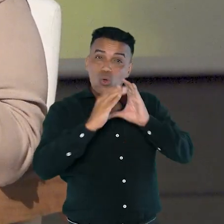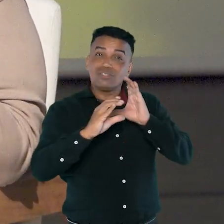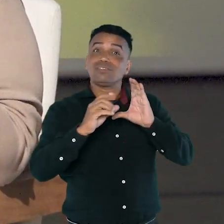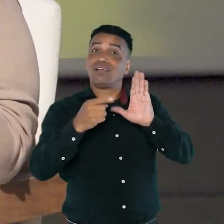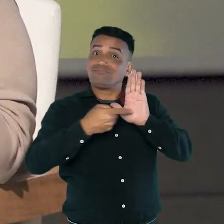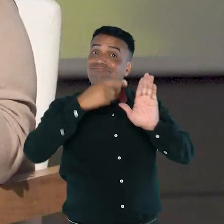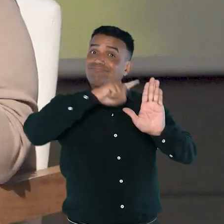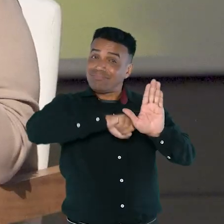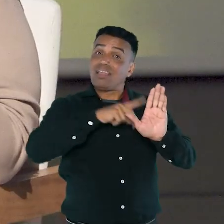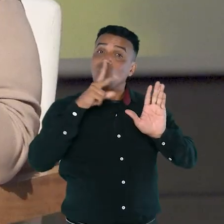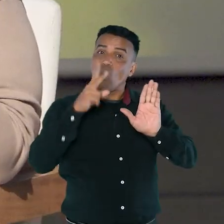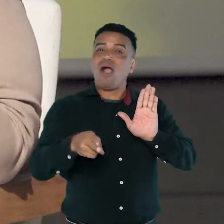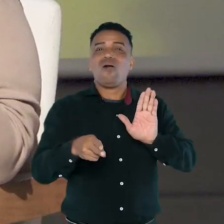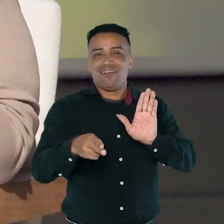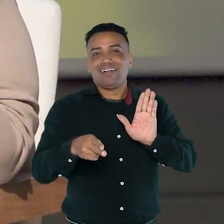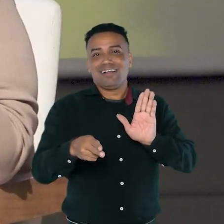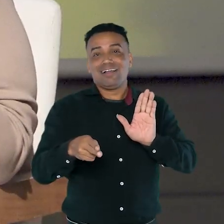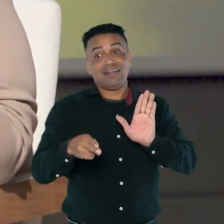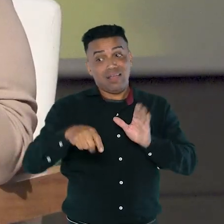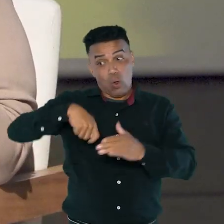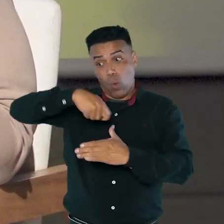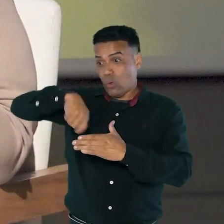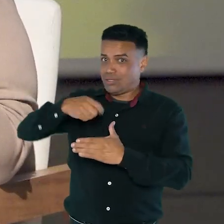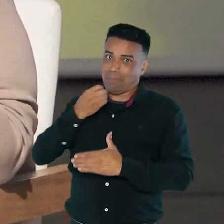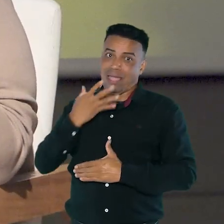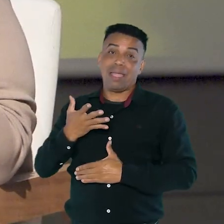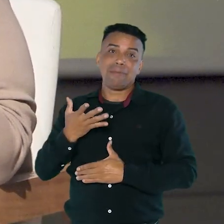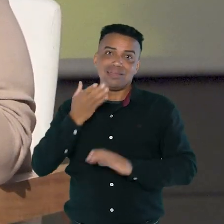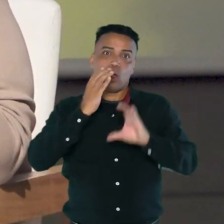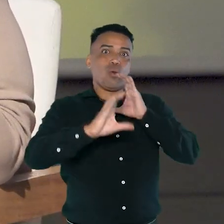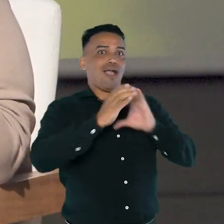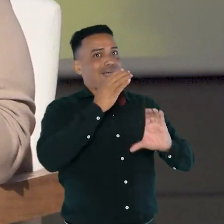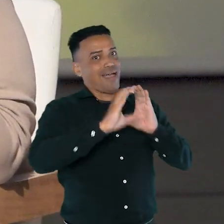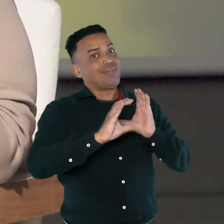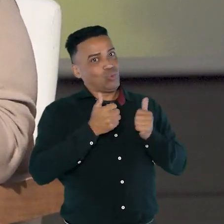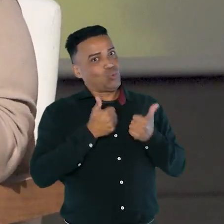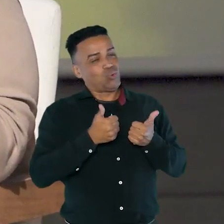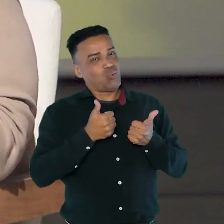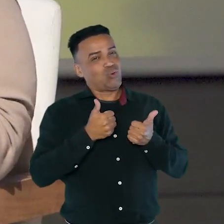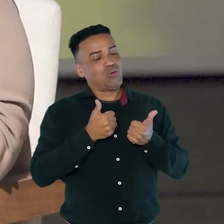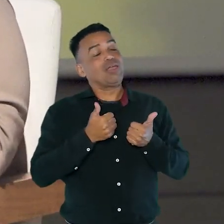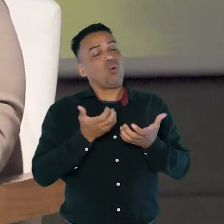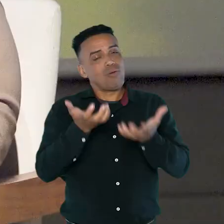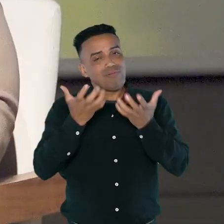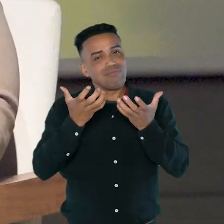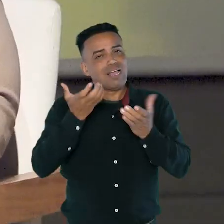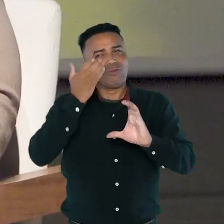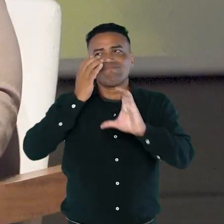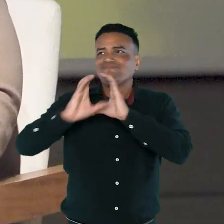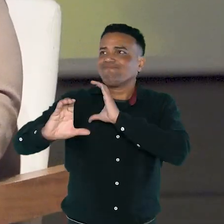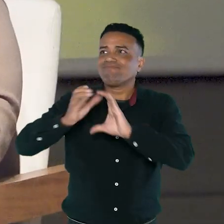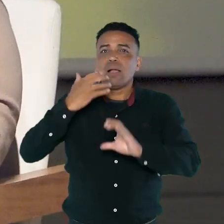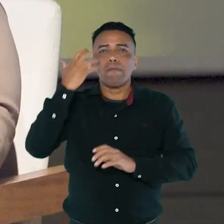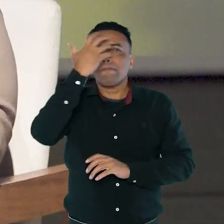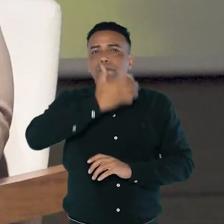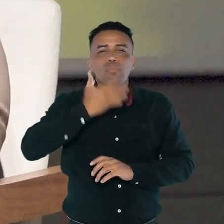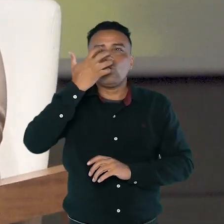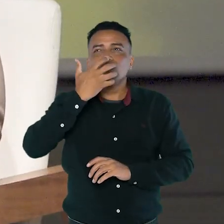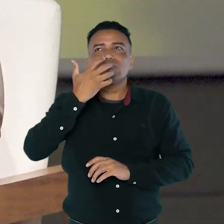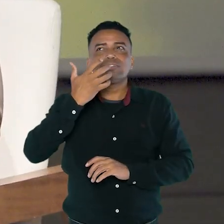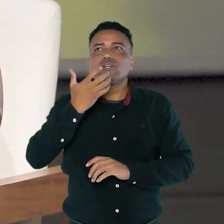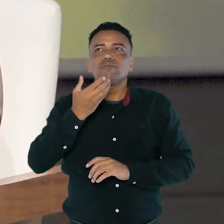Eu sou assim com a minha canção. Apesar de não cozinhar muito bem, eu canto, né? E aí eu quero cantar músicas